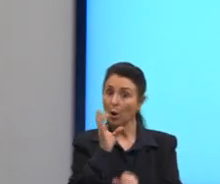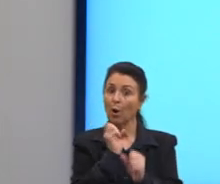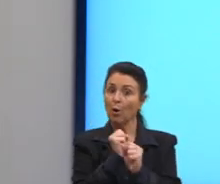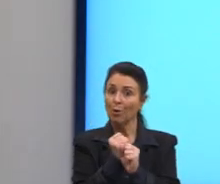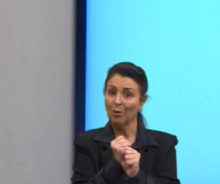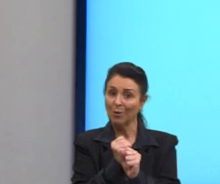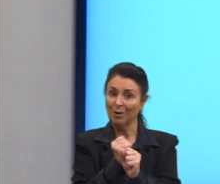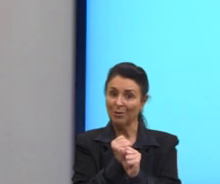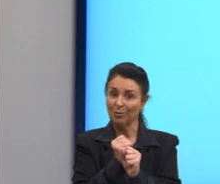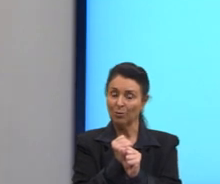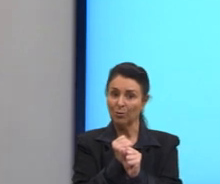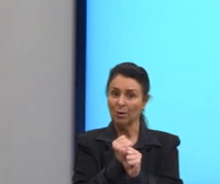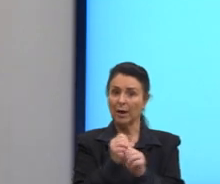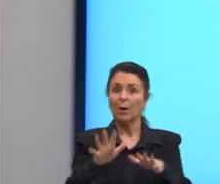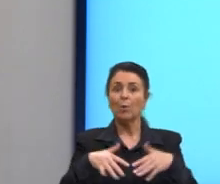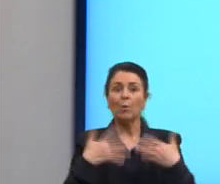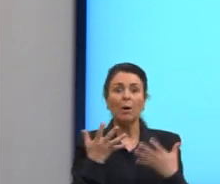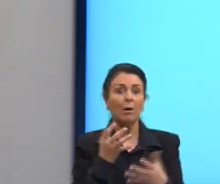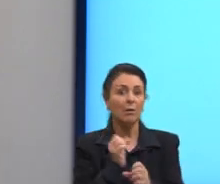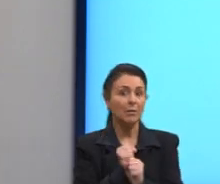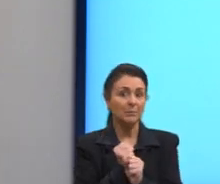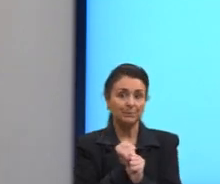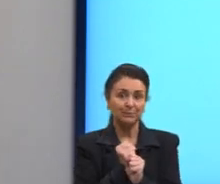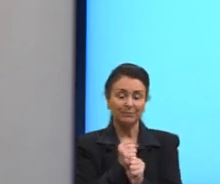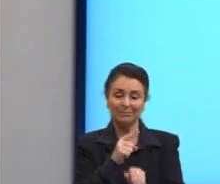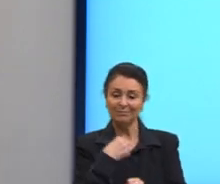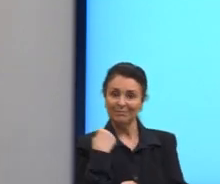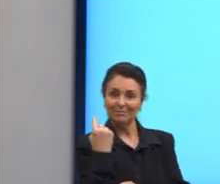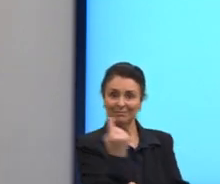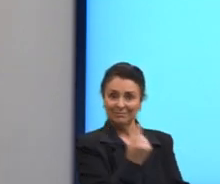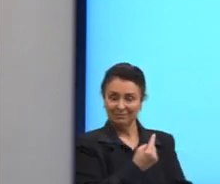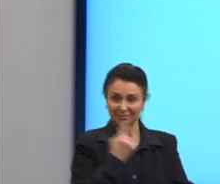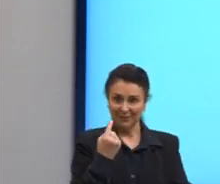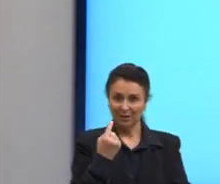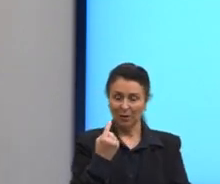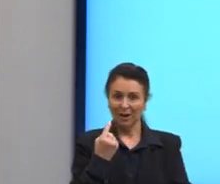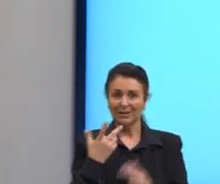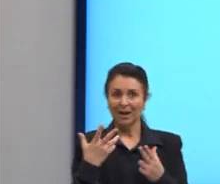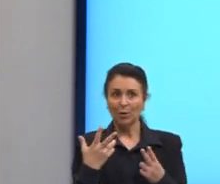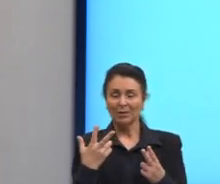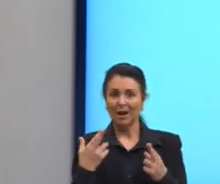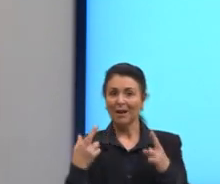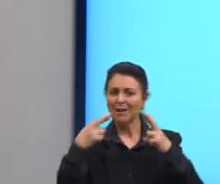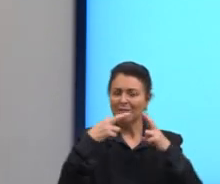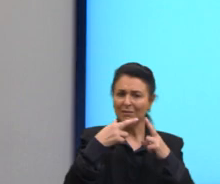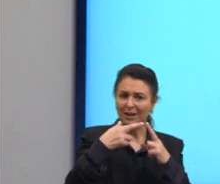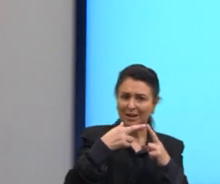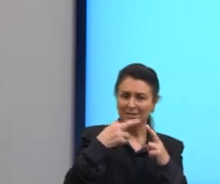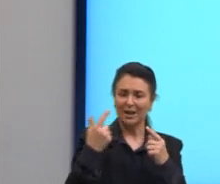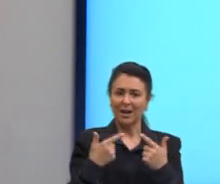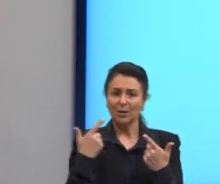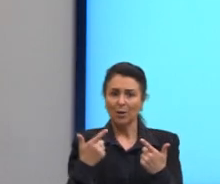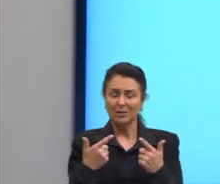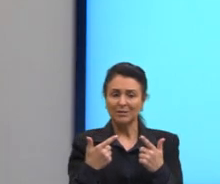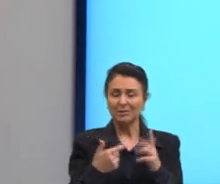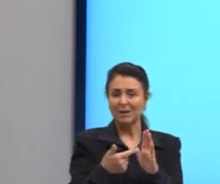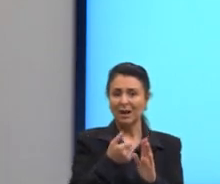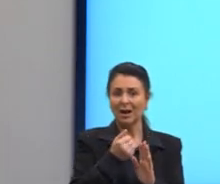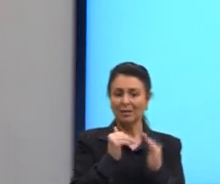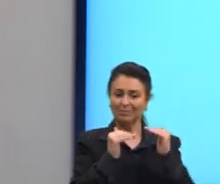a referência é sobre qual ano que nós estamos que a referência vai ser vai ser dada então aqui ó